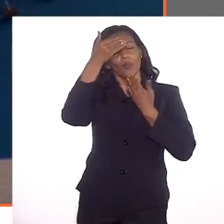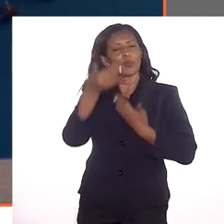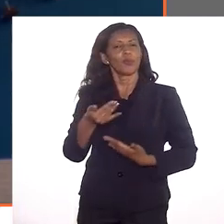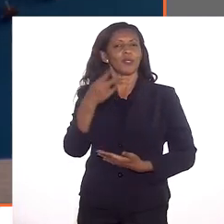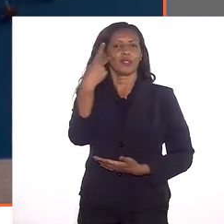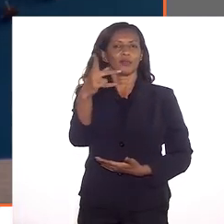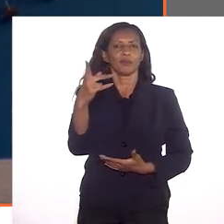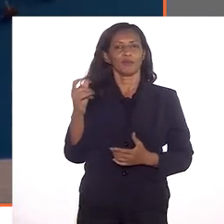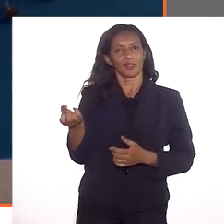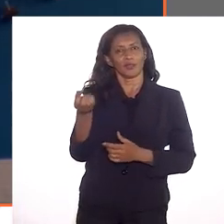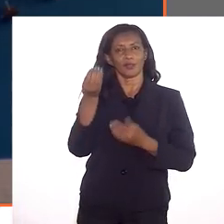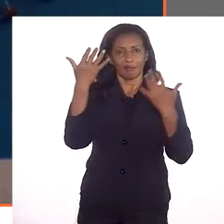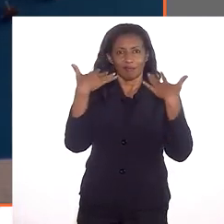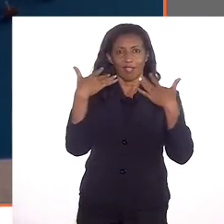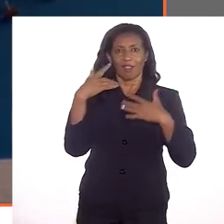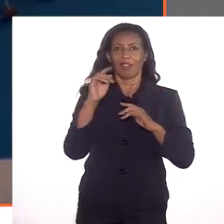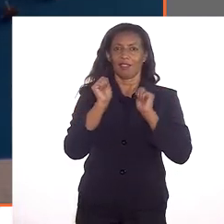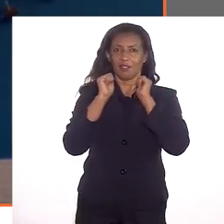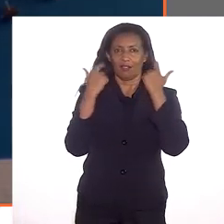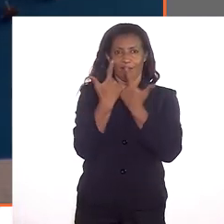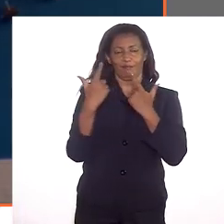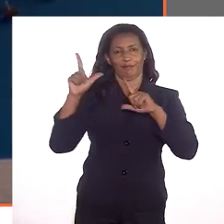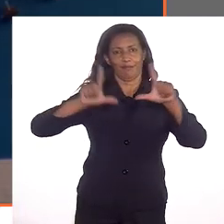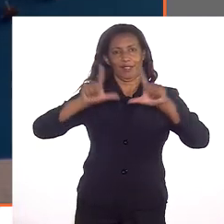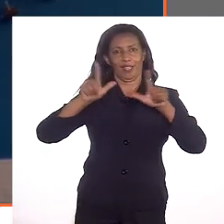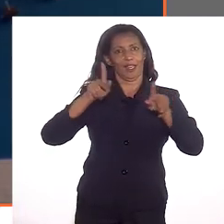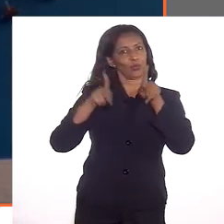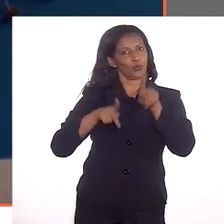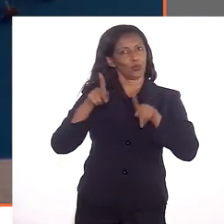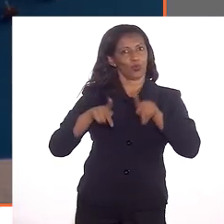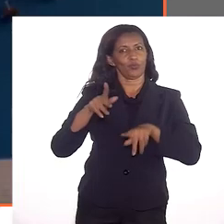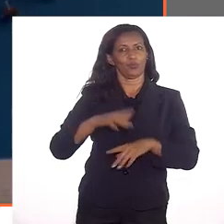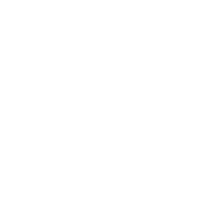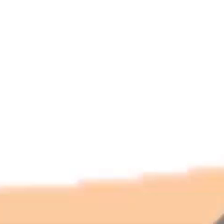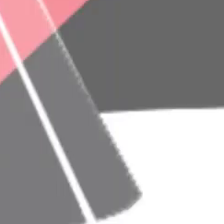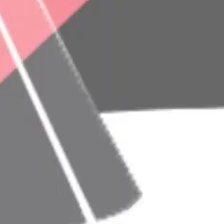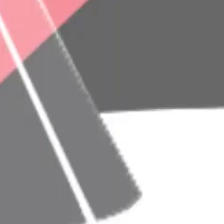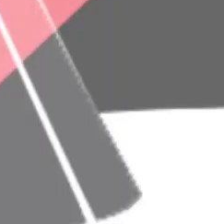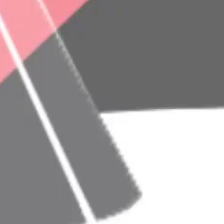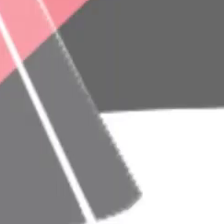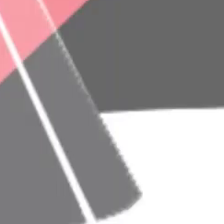fico por aqui. Muito obrigado pela sua audiência. TV Alerj, o canal do povo.